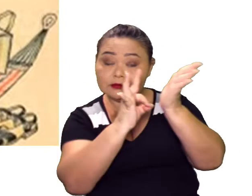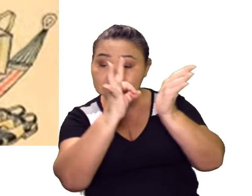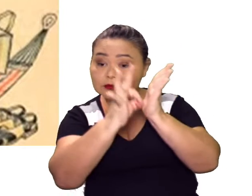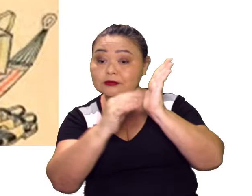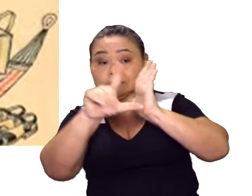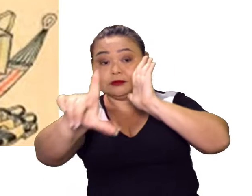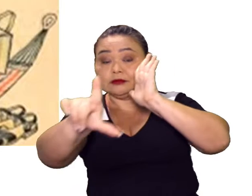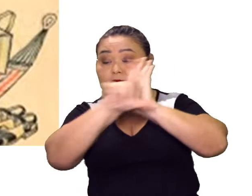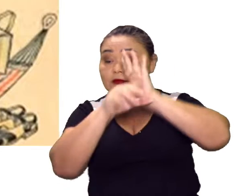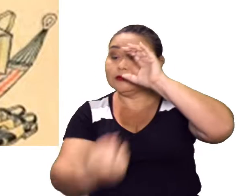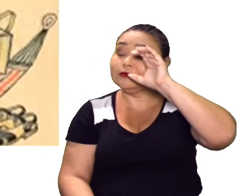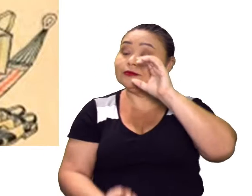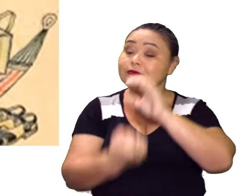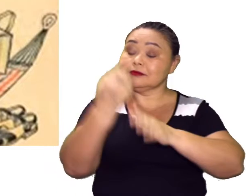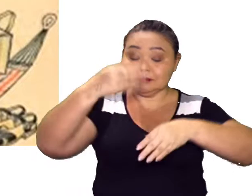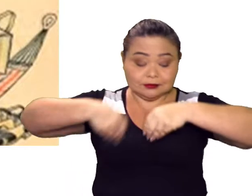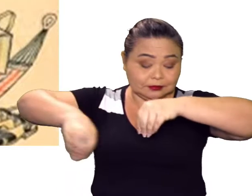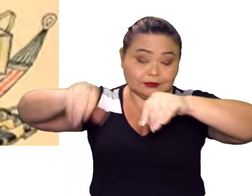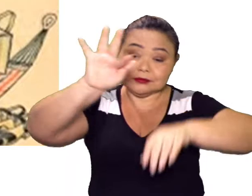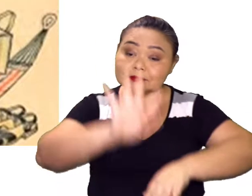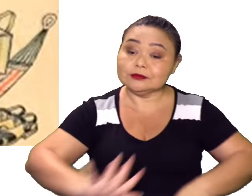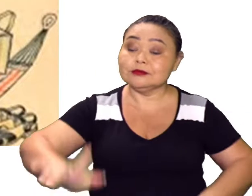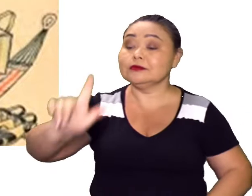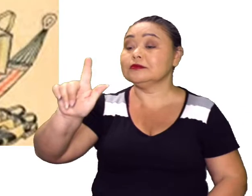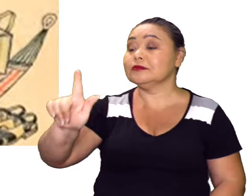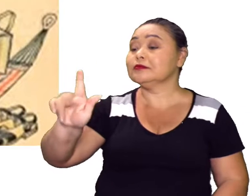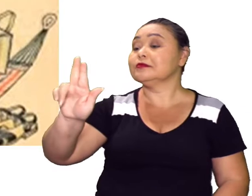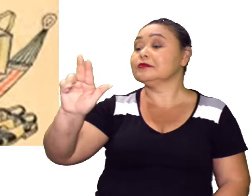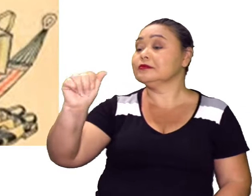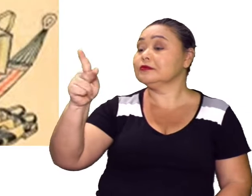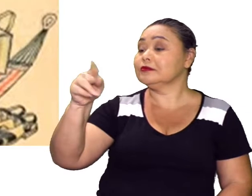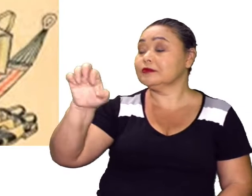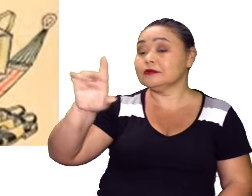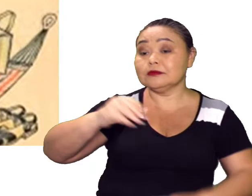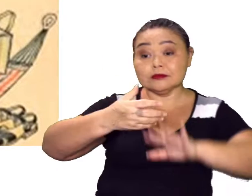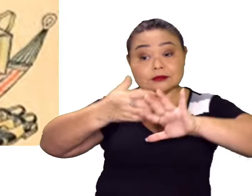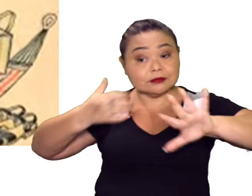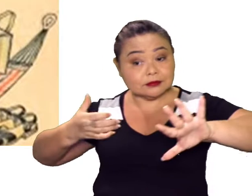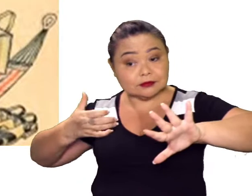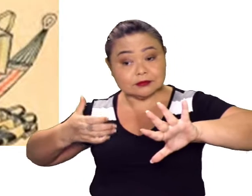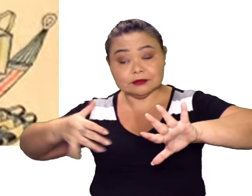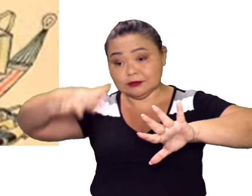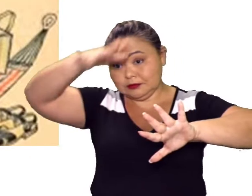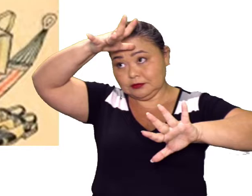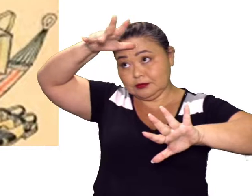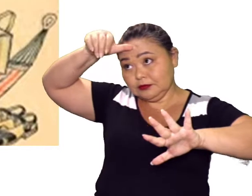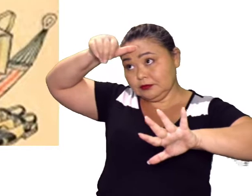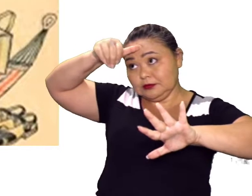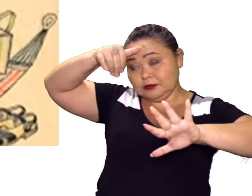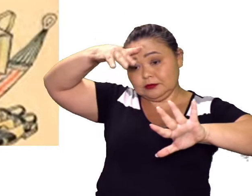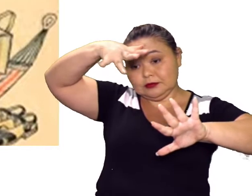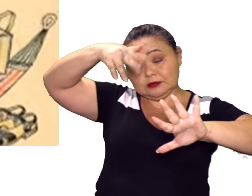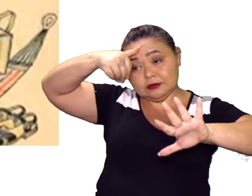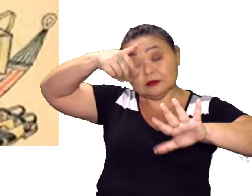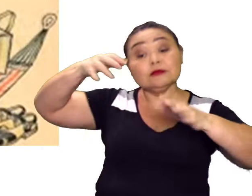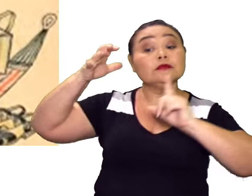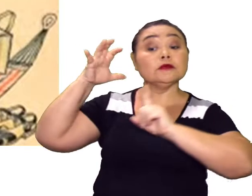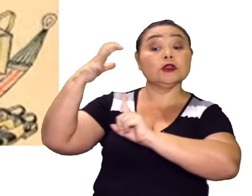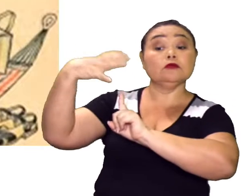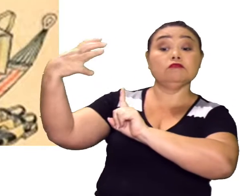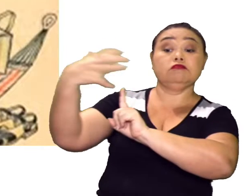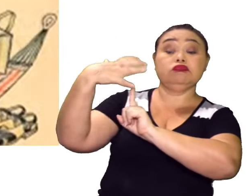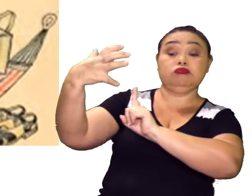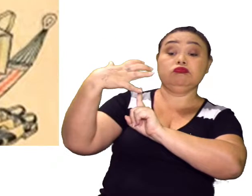que criava o território federal do Guaporé, desmembrando pedaço do Amazonas e pedaço... Influenciado, sabe por